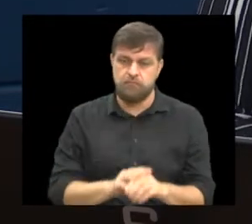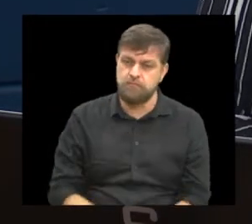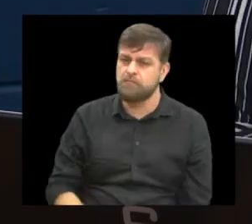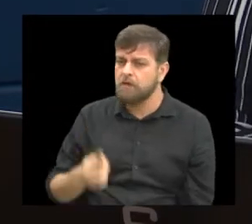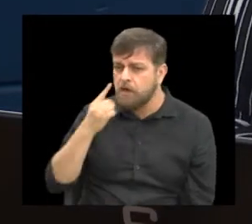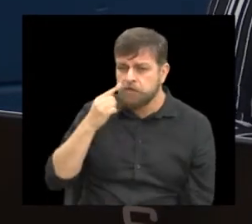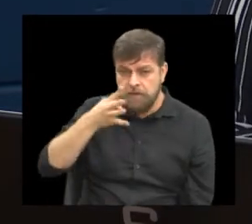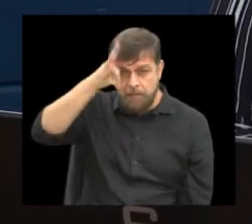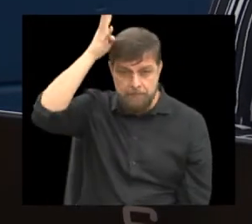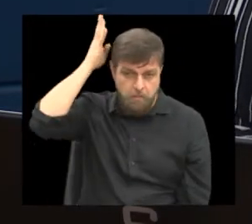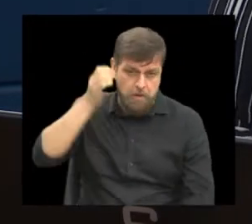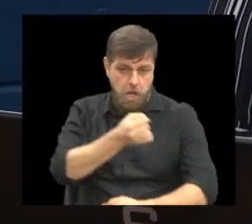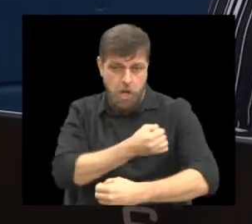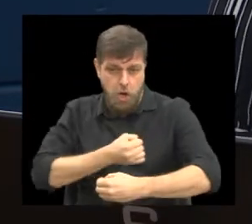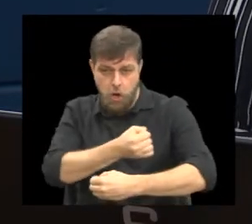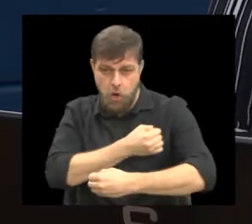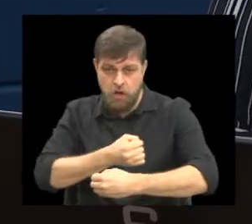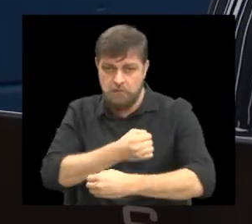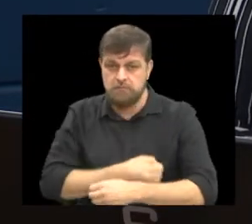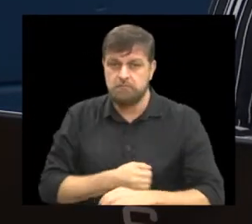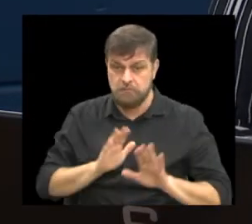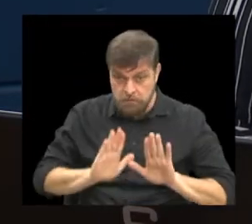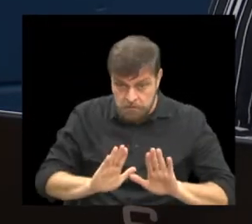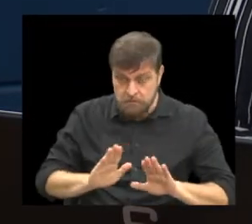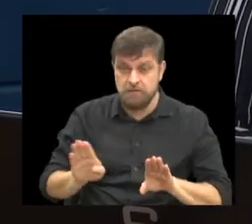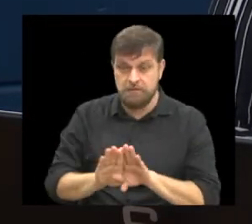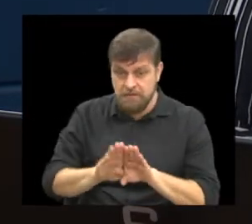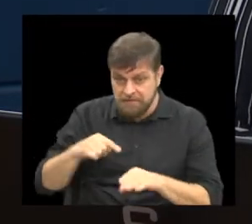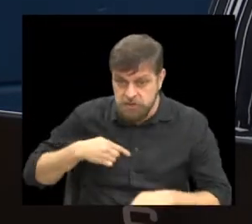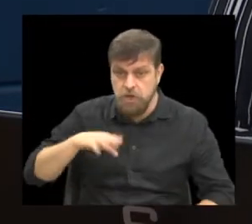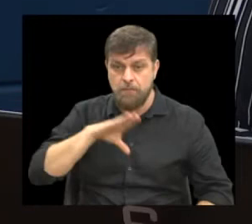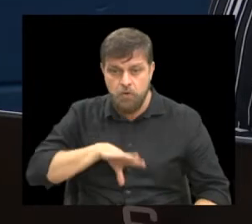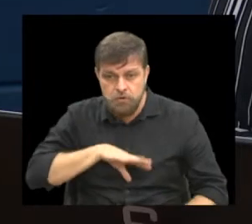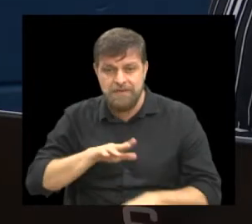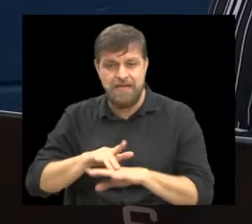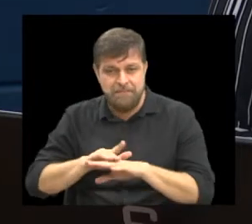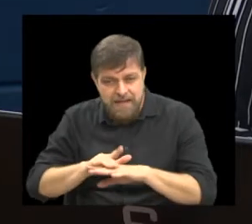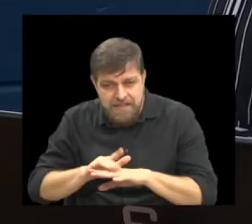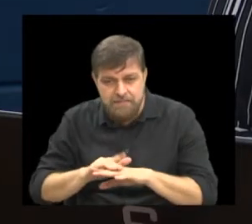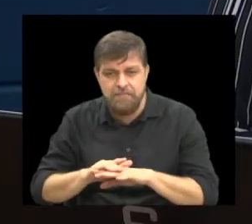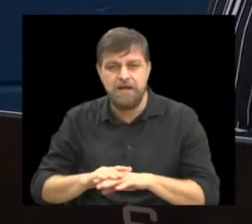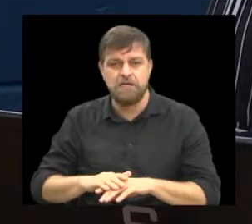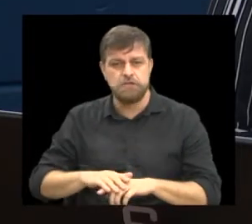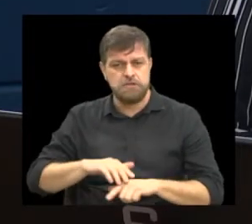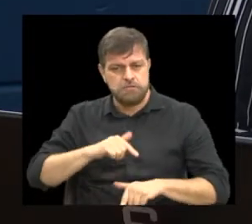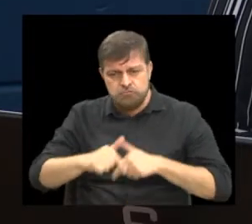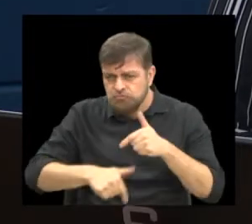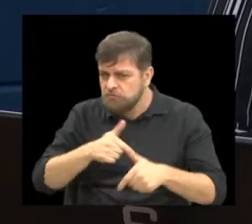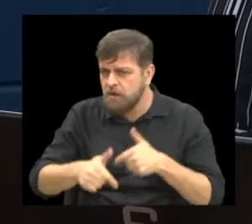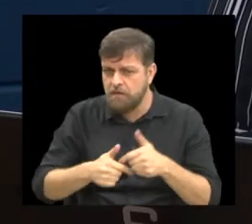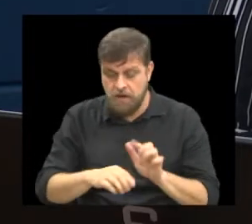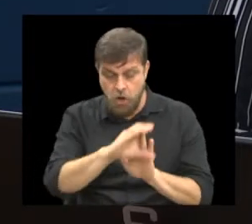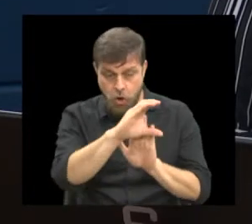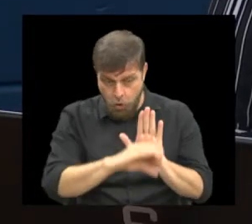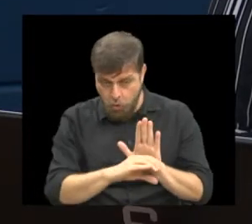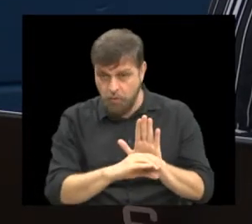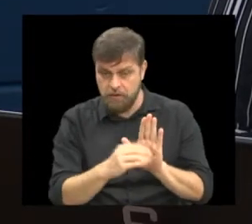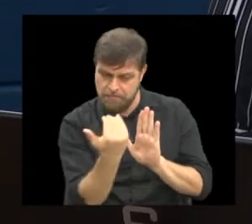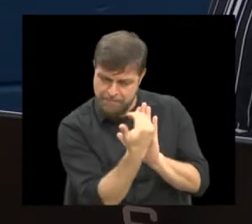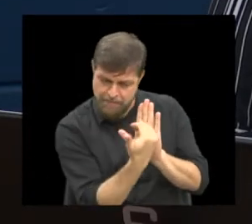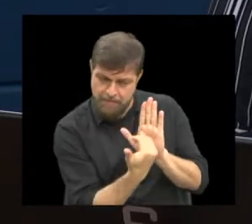projeto do chefe, aprender culinária. Nós estamos trabalhando português, a matemática, tudo que o nosso currículo